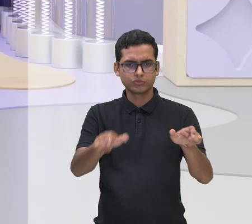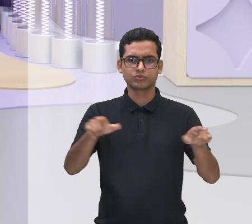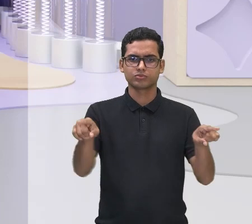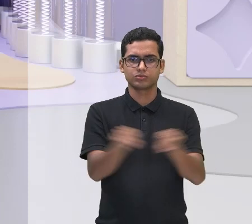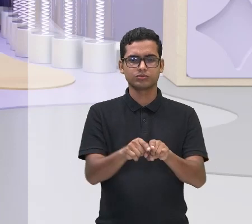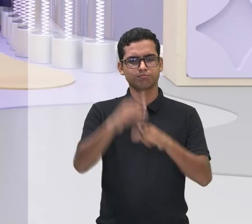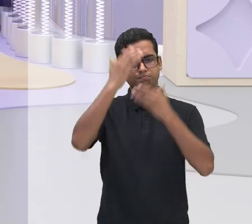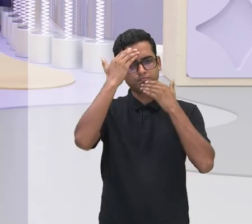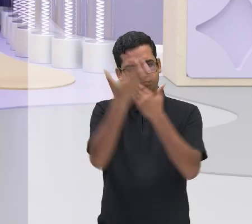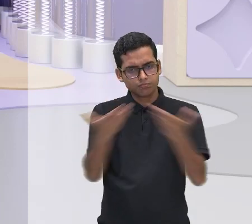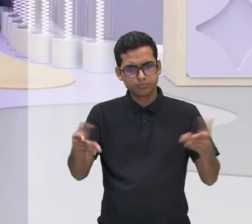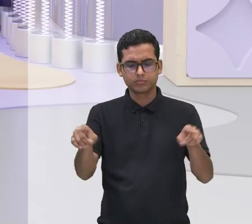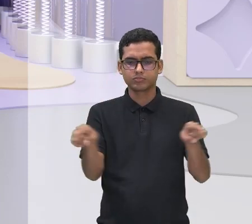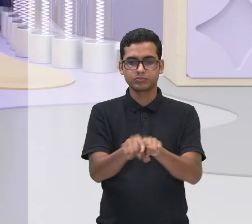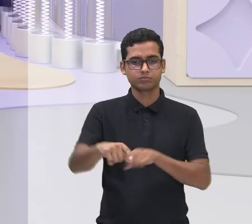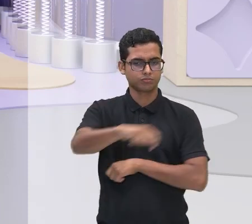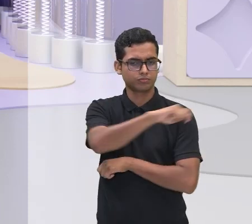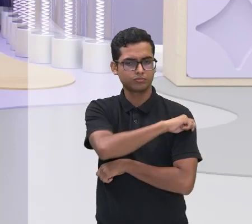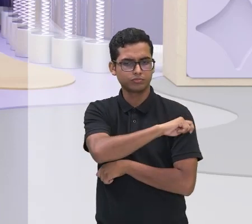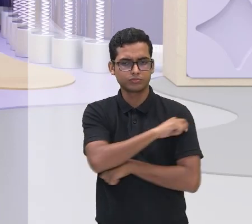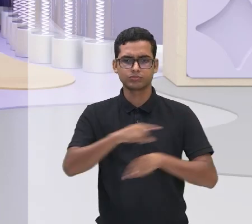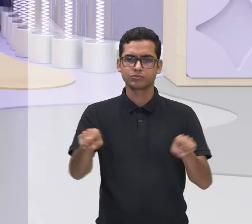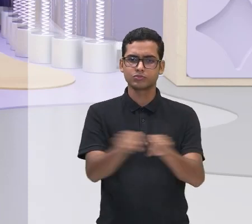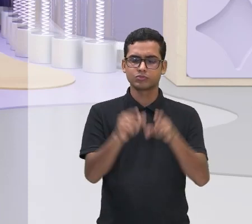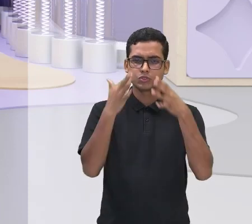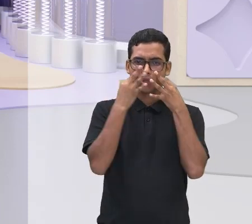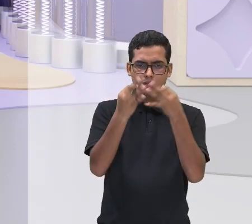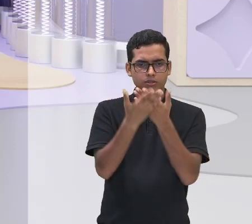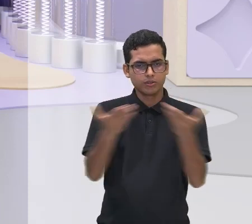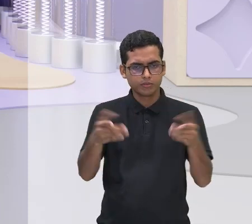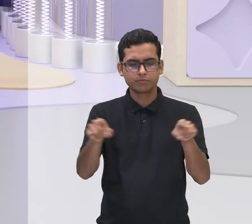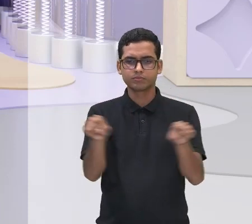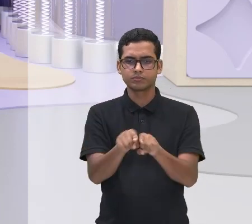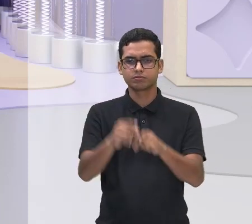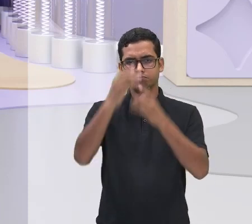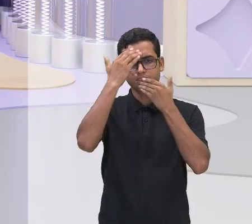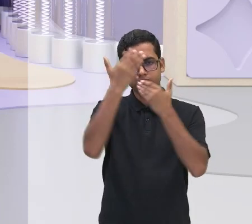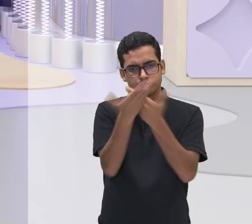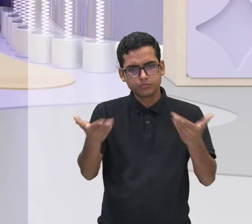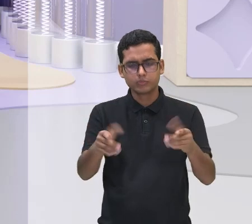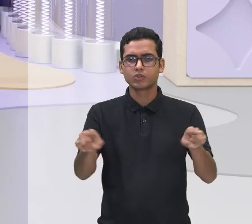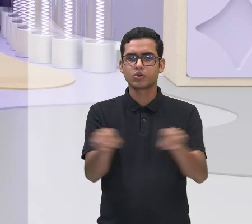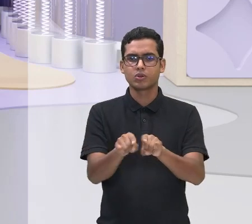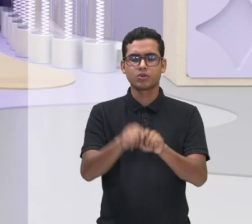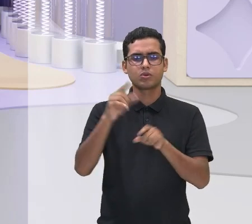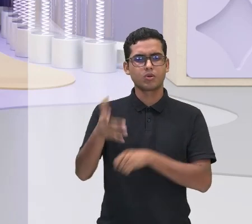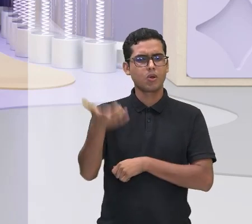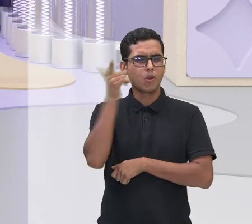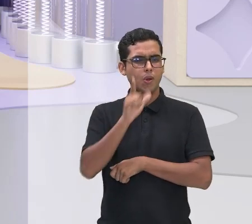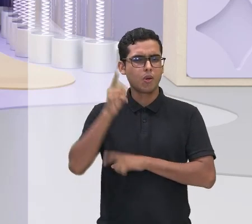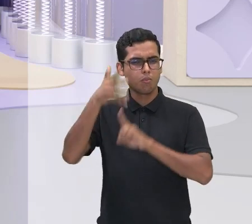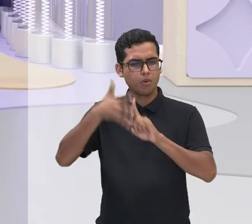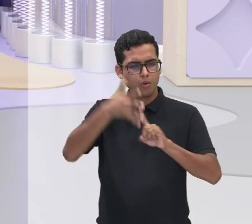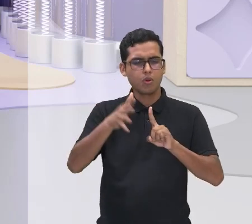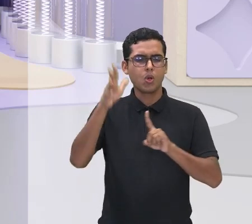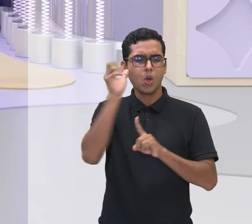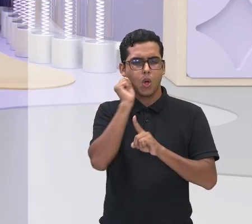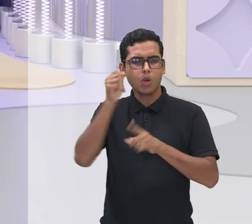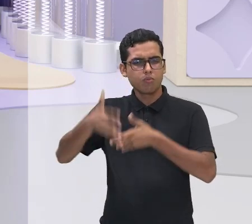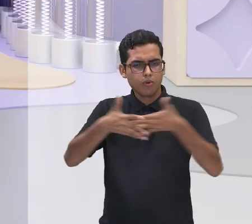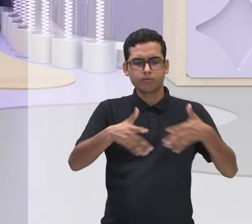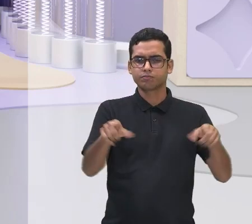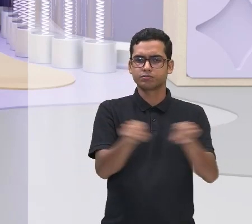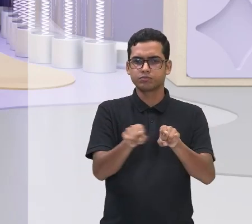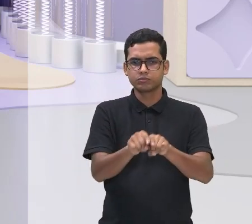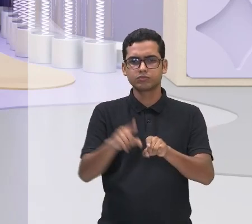Muito obrigado, alunos, pela atenção. Muito obrigado por ouvir essas palavras e